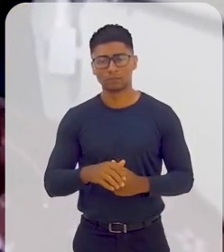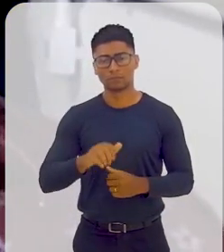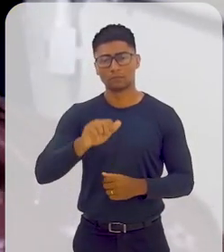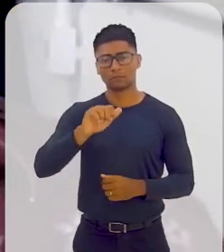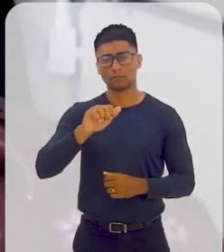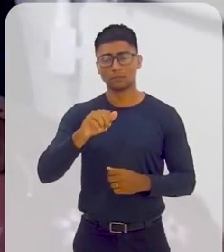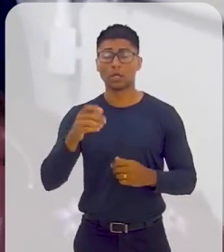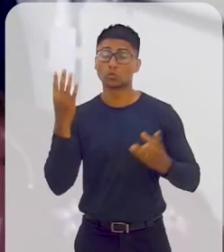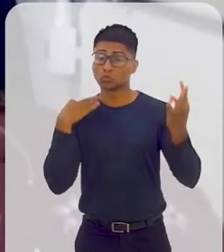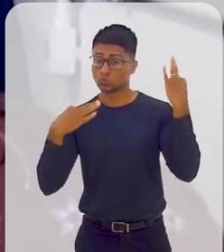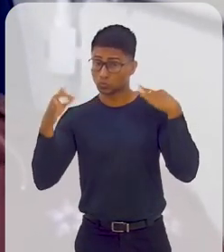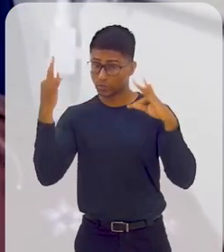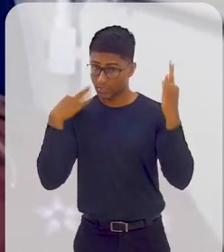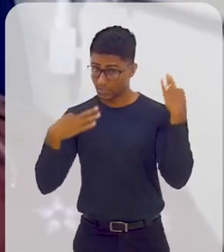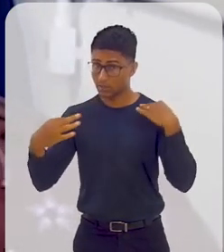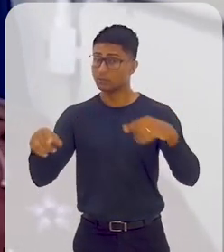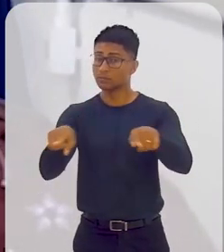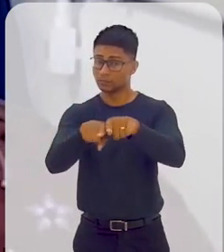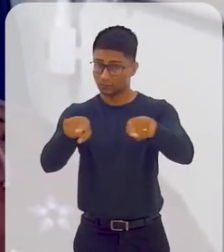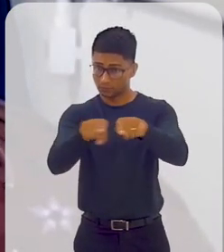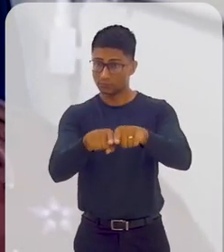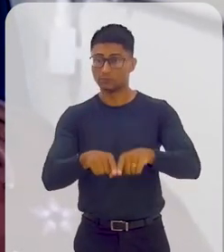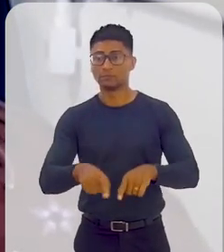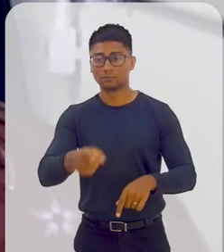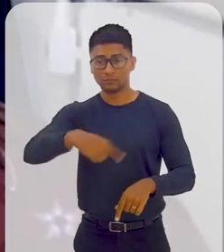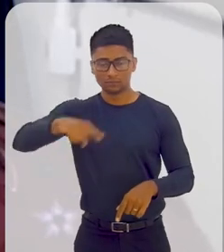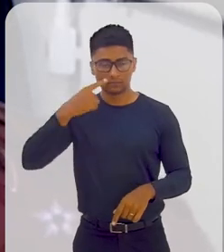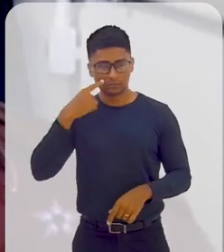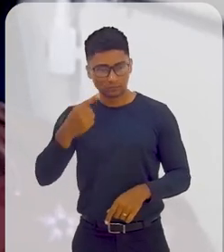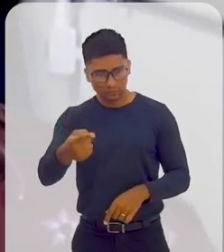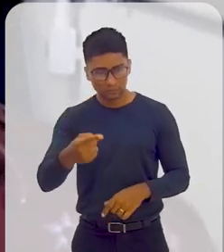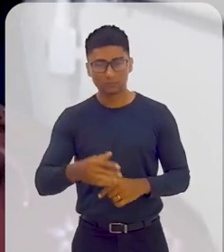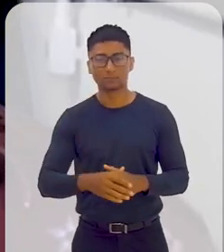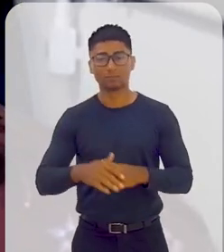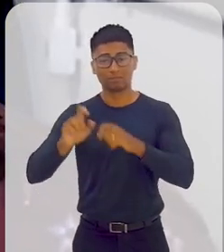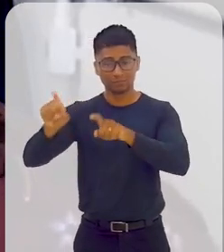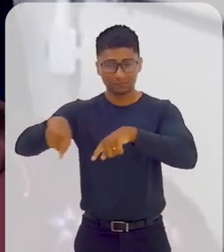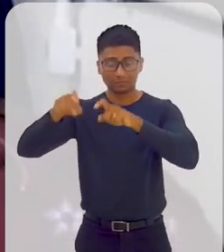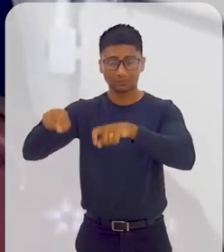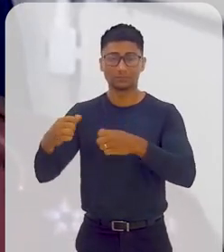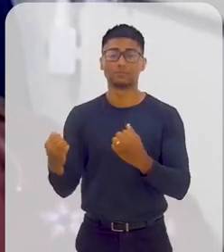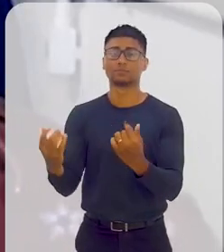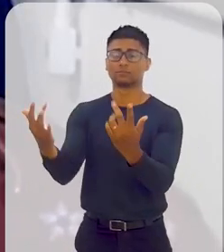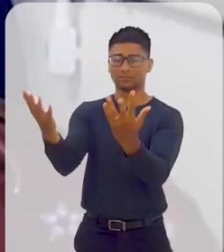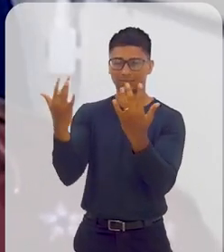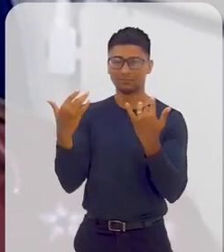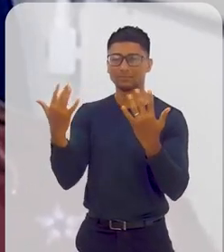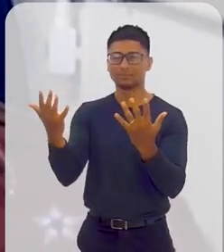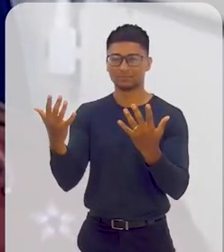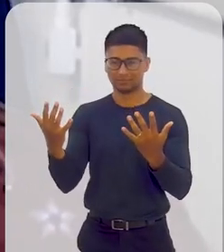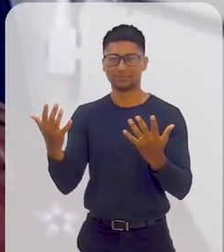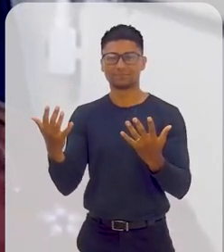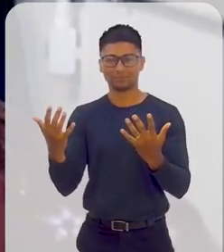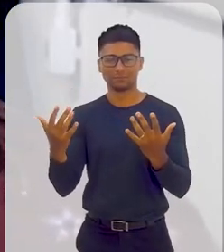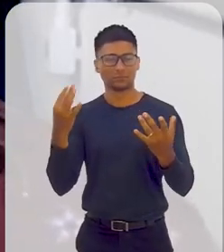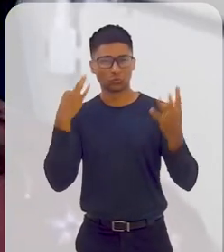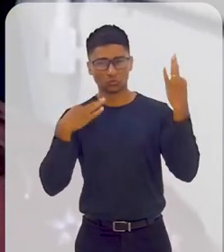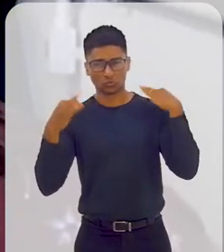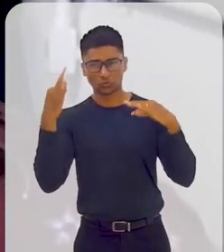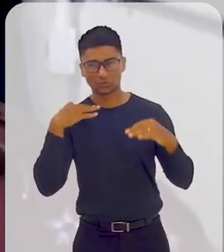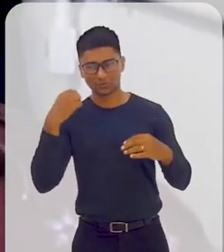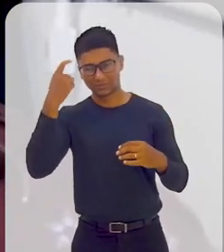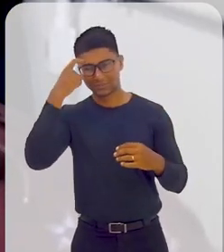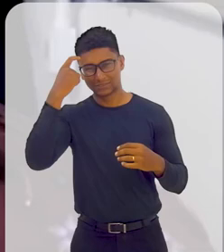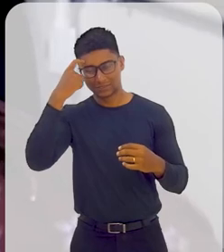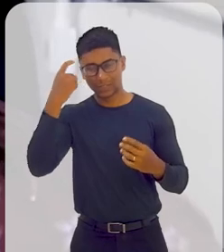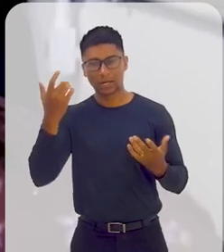próprio agroturismo, nós estamos acompanhando aí uma diferenciação para a produção da agricultura, dos próprios vinhos, né, mercado de alimentos